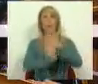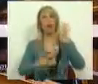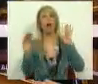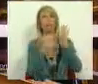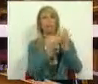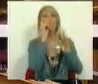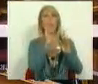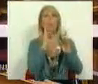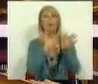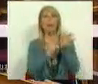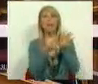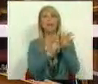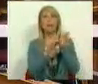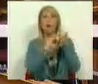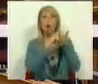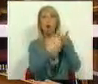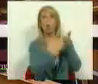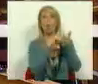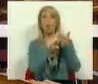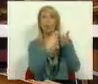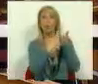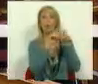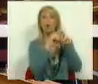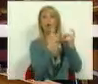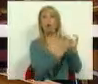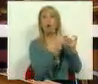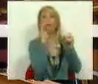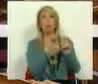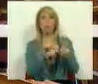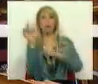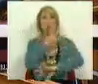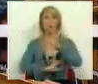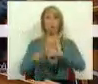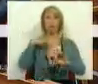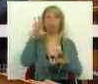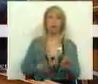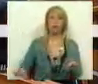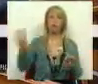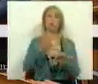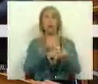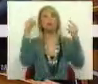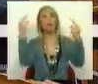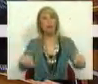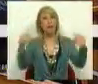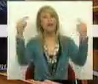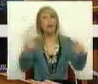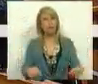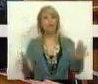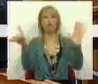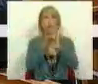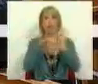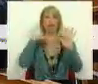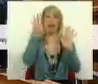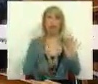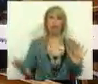e rotulagem dos produtos em termos europeus e em termos nacionais, e existe legislação